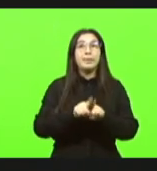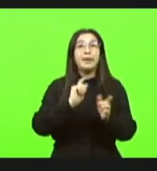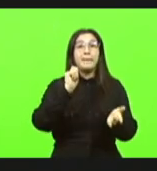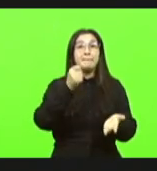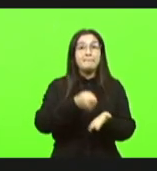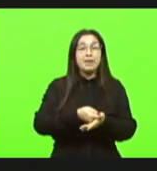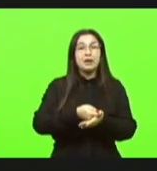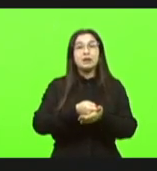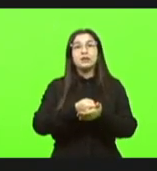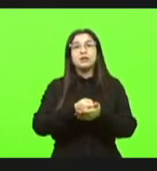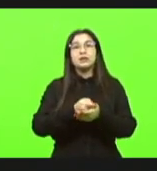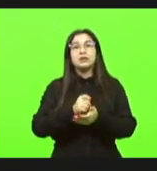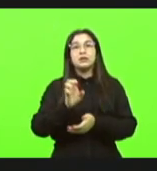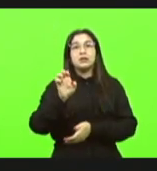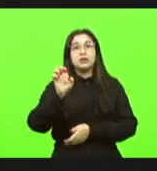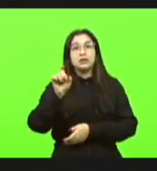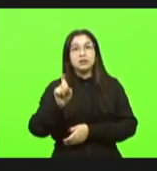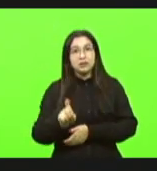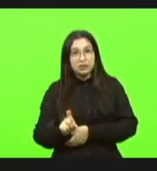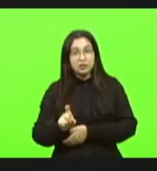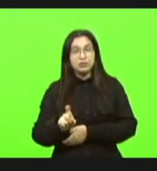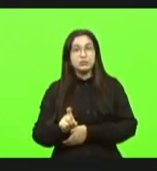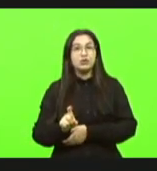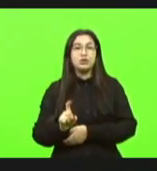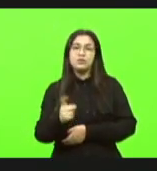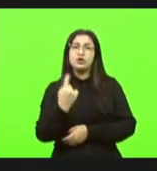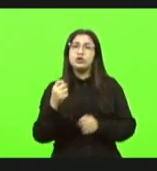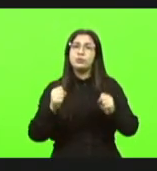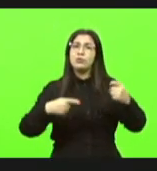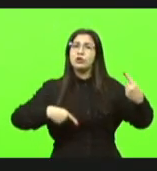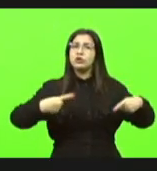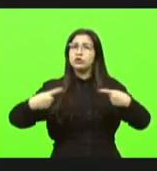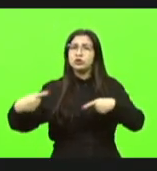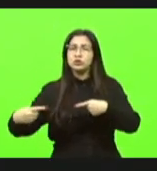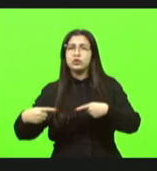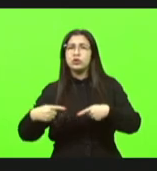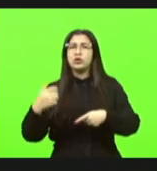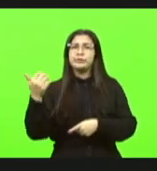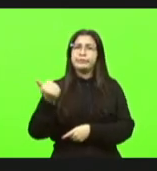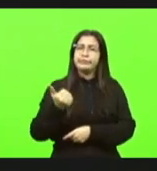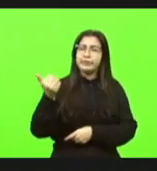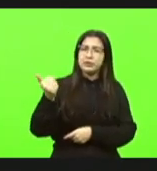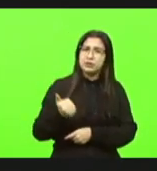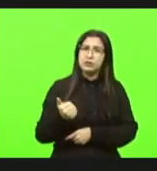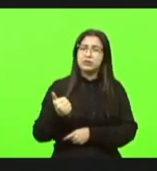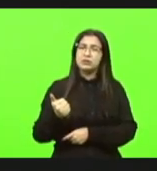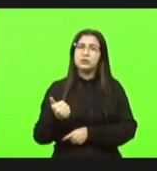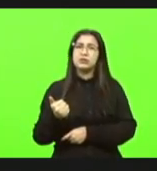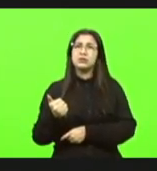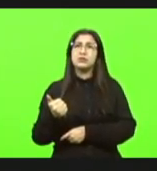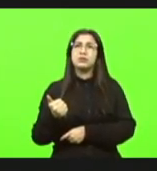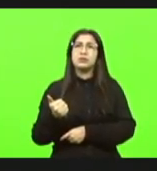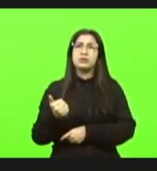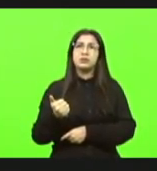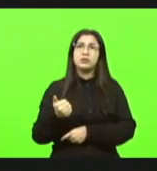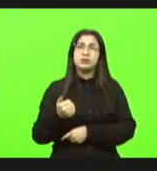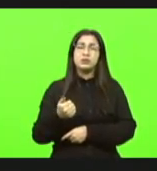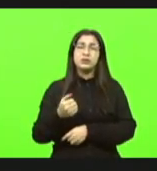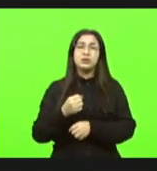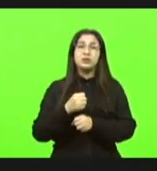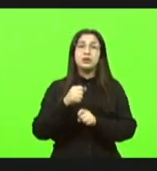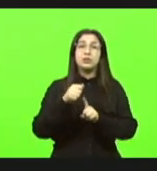pagas pelo executivo tá nós podemos tá discutindo nessa aqui também as pensões citadas e nos que refere ajude